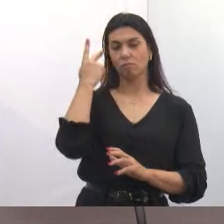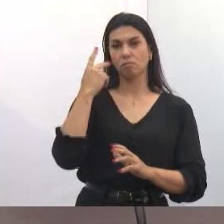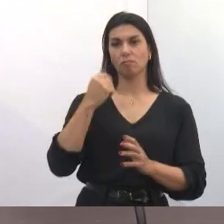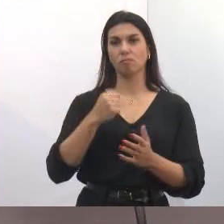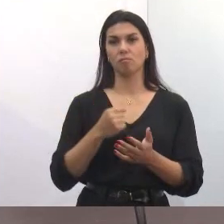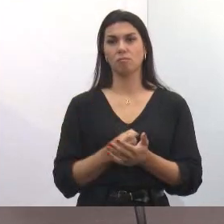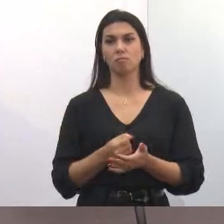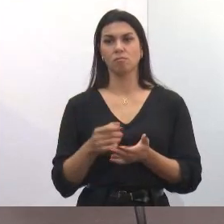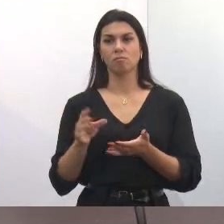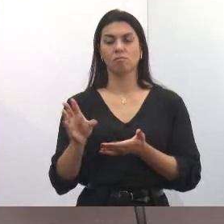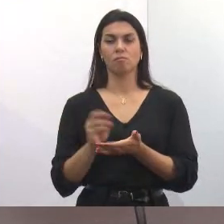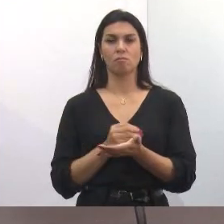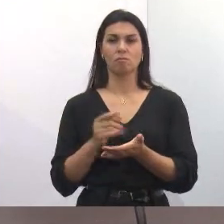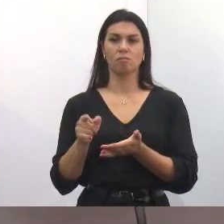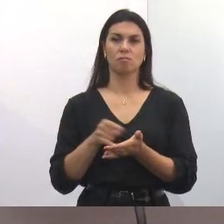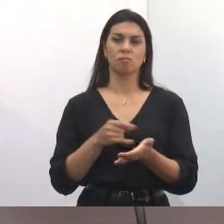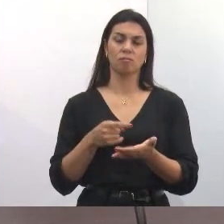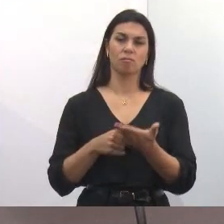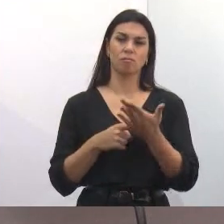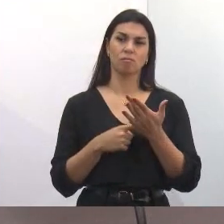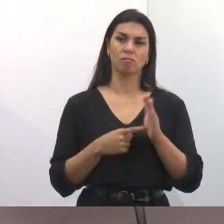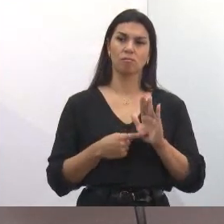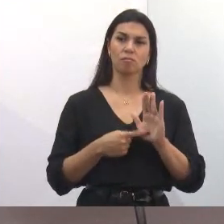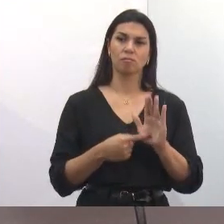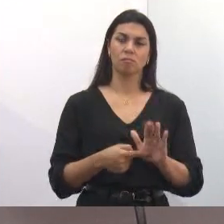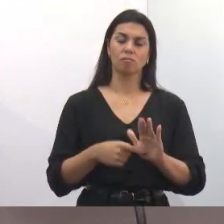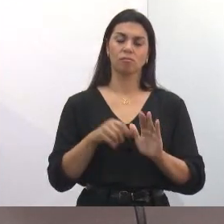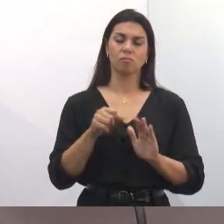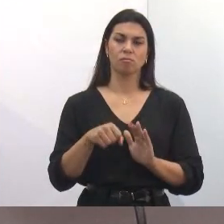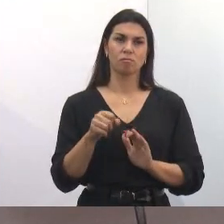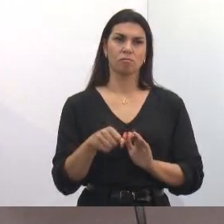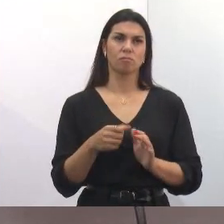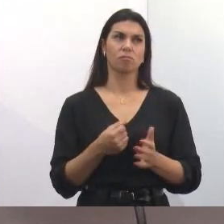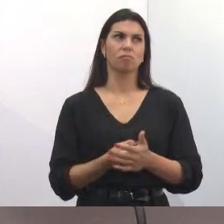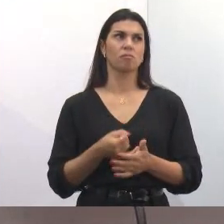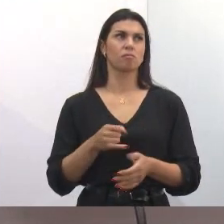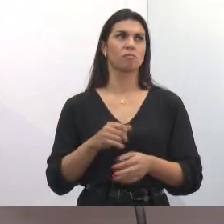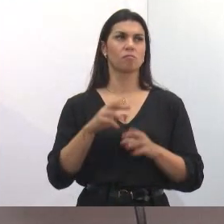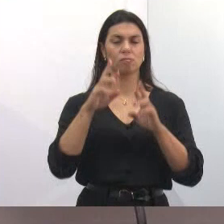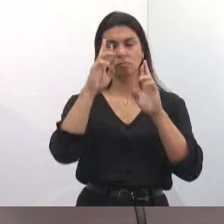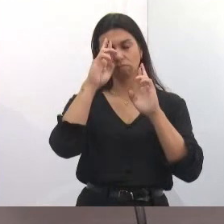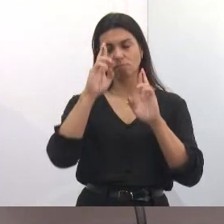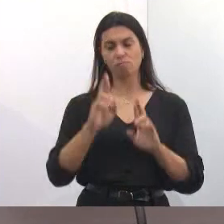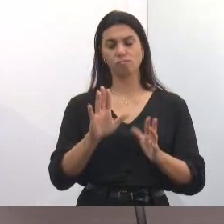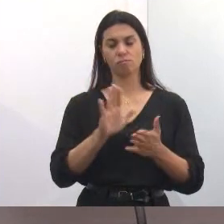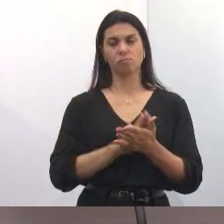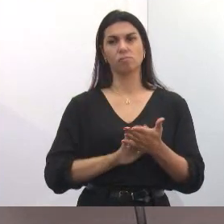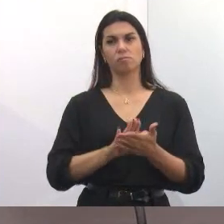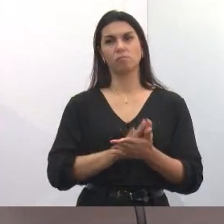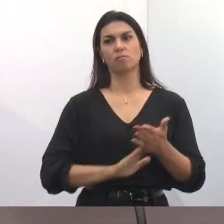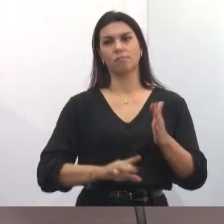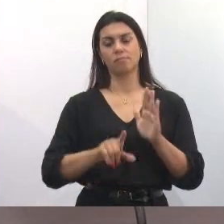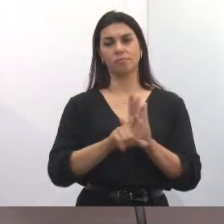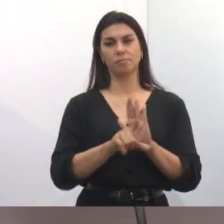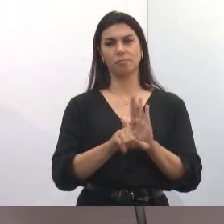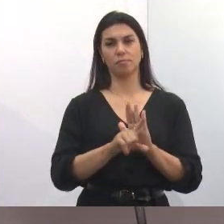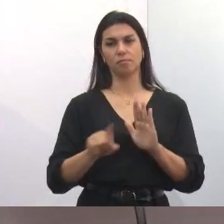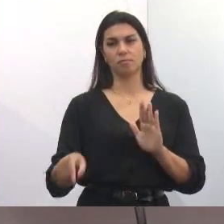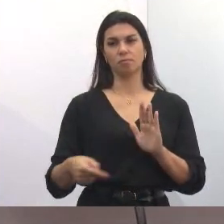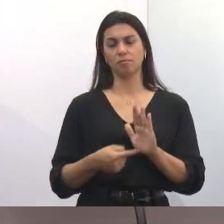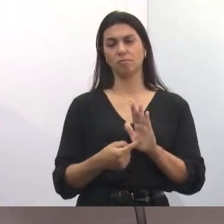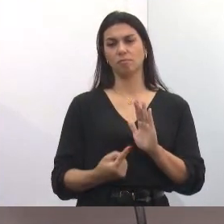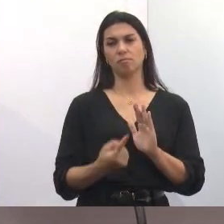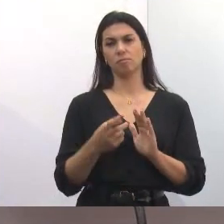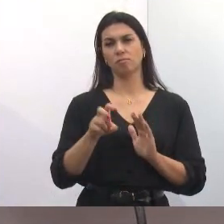cópias. Resposta, sim. Medidas são tomadas em caso de desrespeito às leis. Quando há denúncias feitas através do